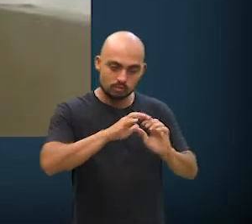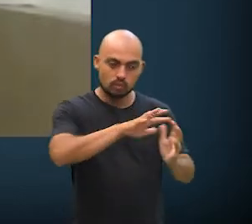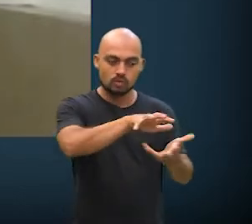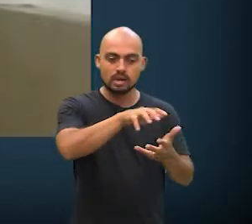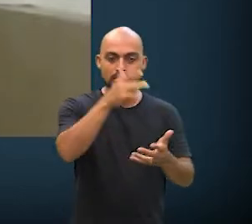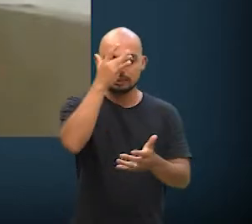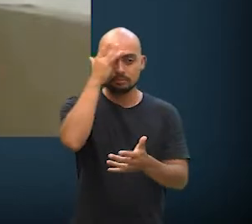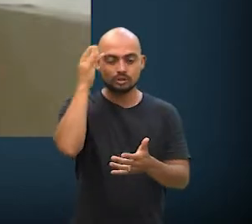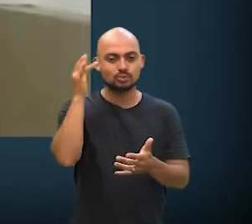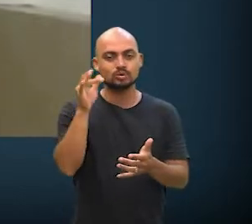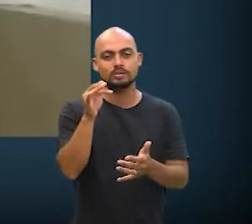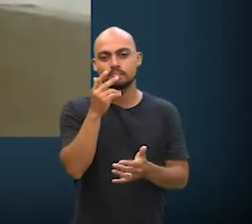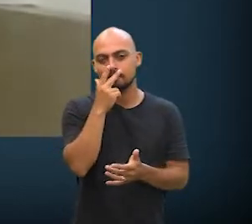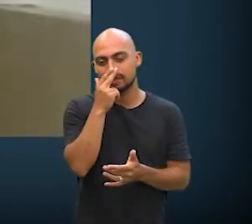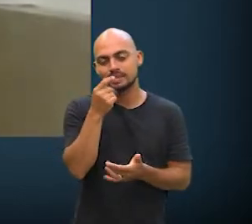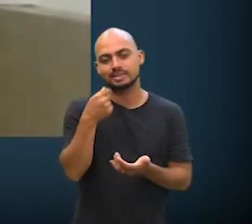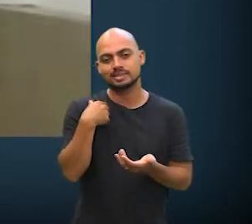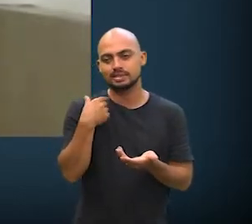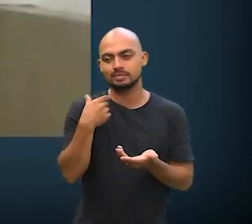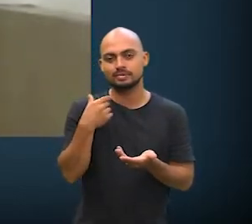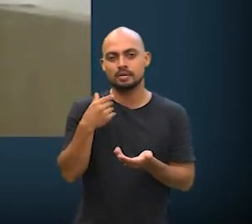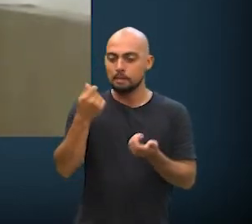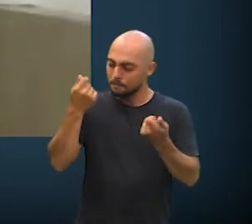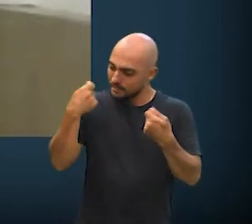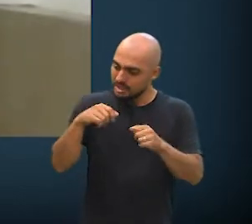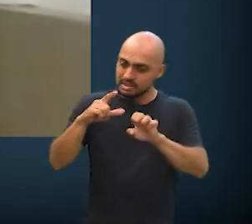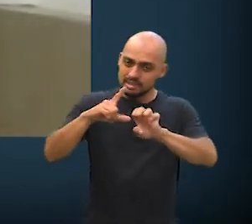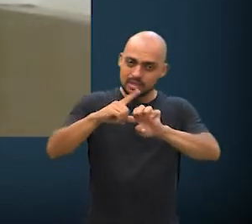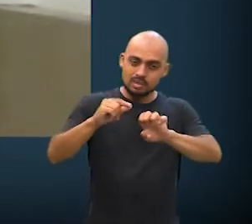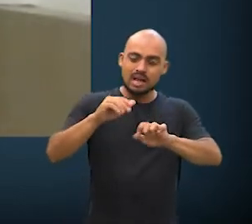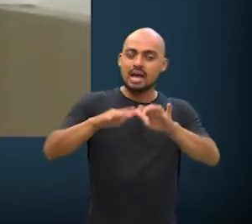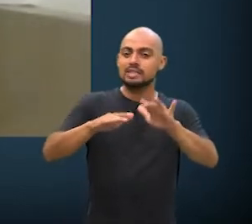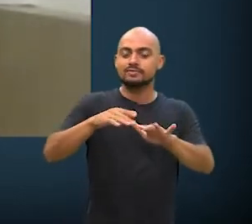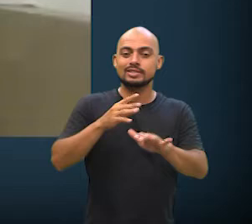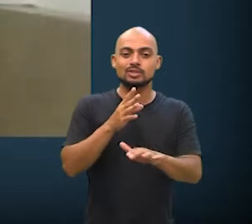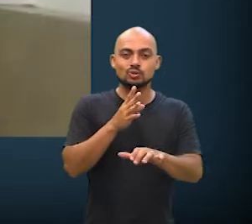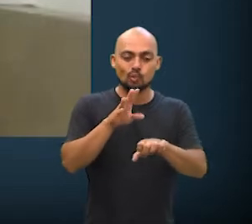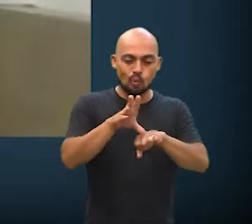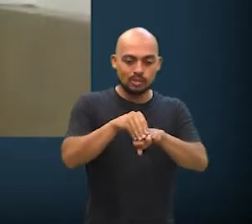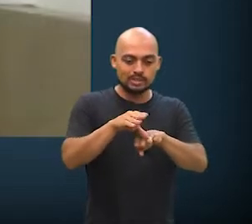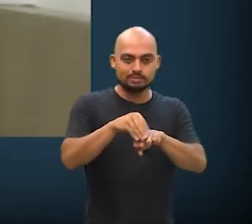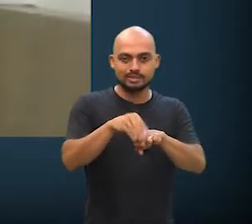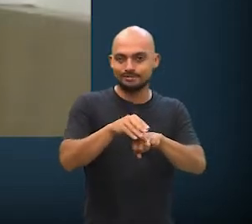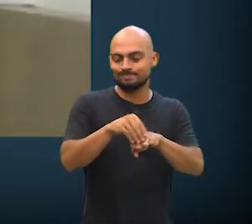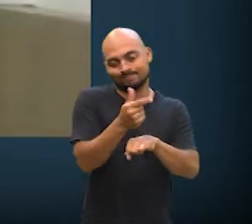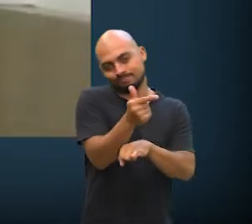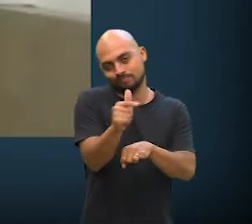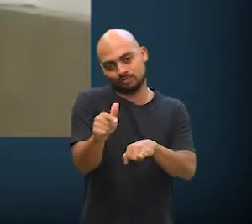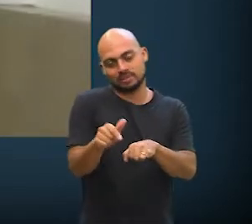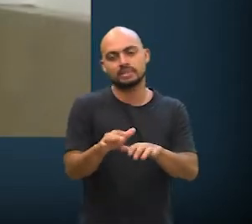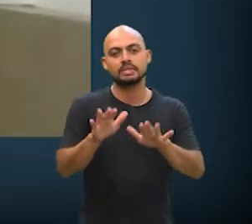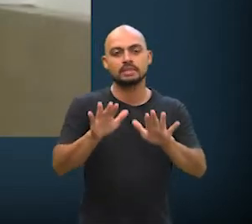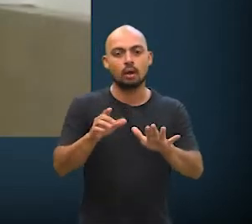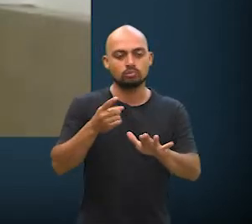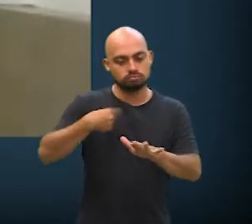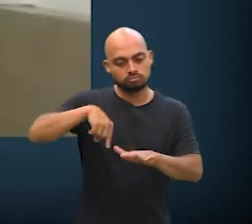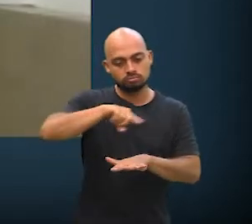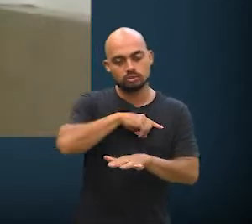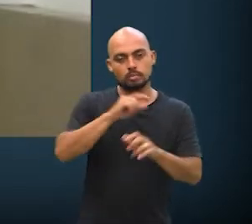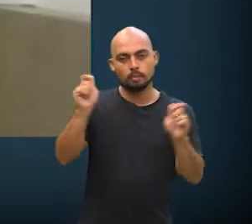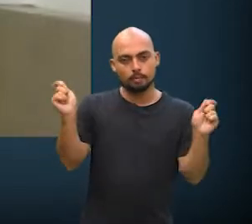sido lançada a empreender, né, e nem sempre se tem esse conhecimento. Então, acho que a gente pode começar com